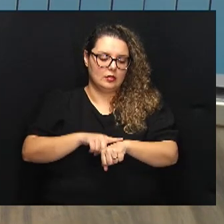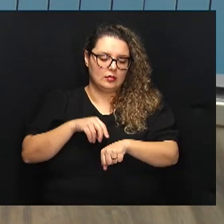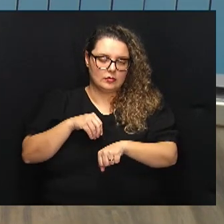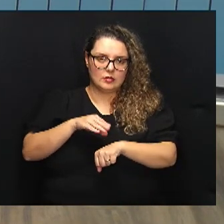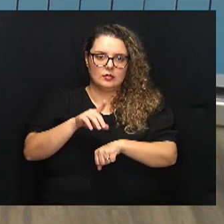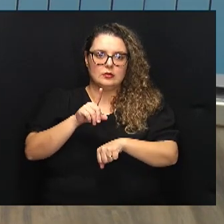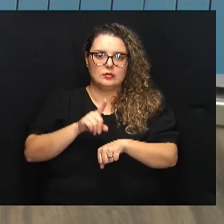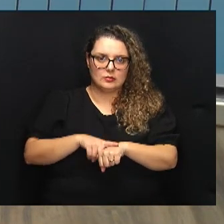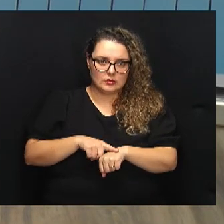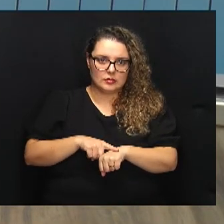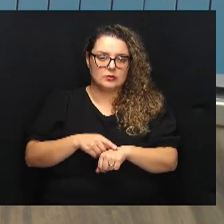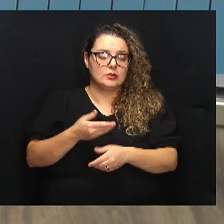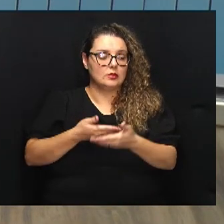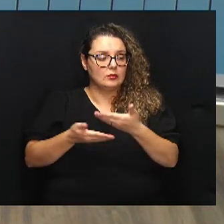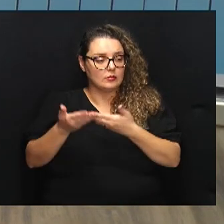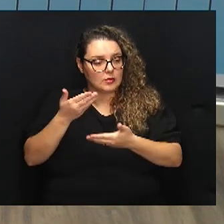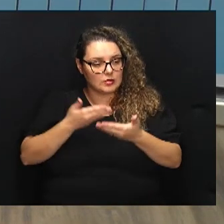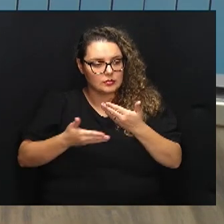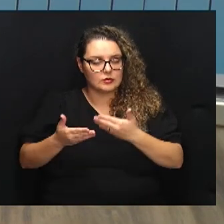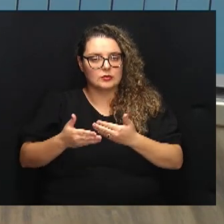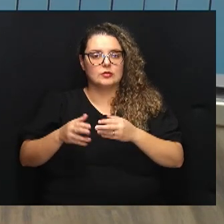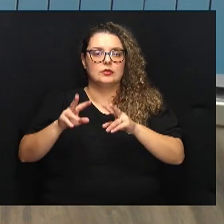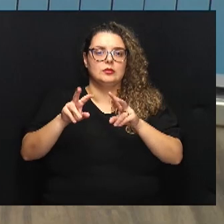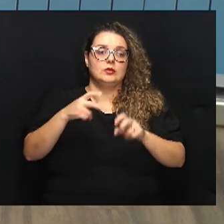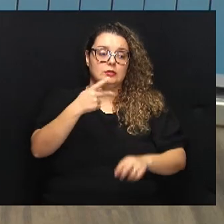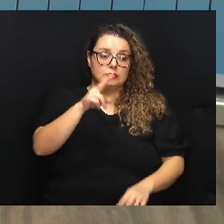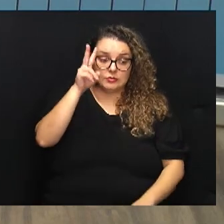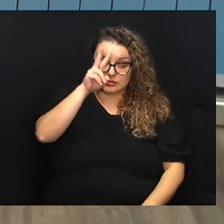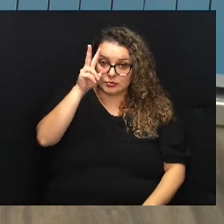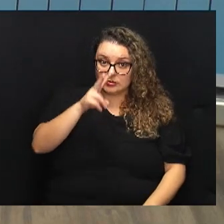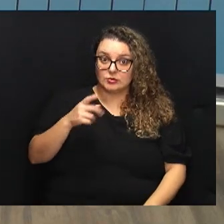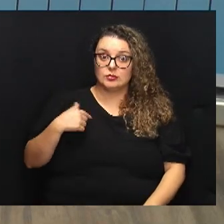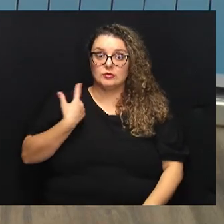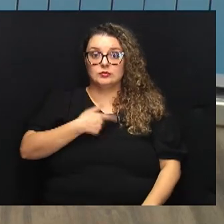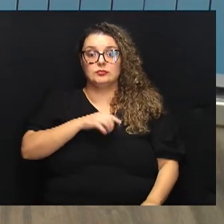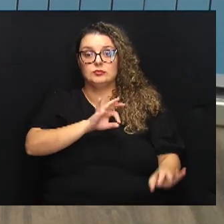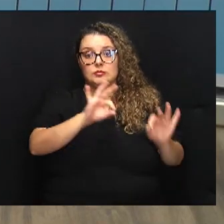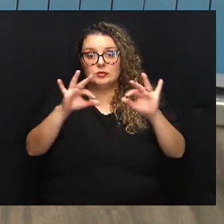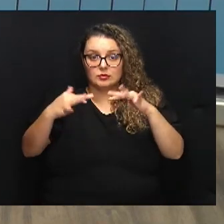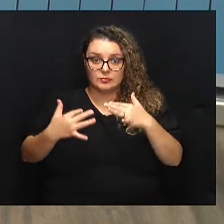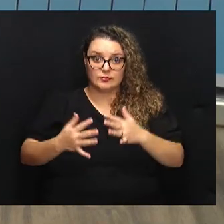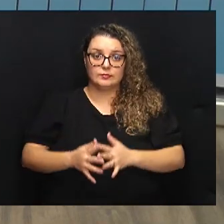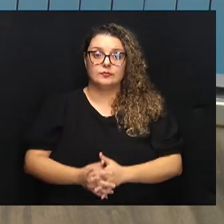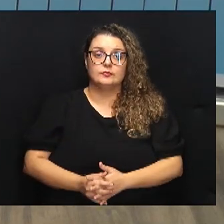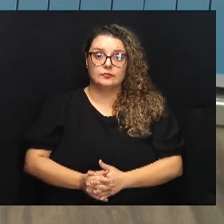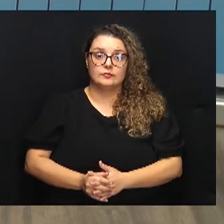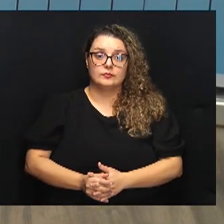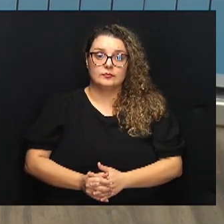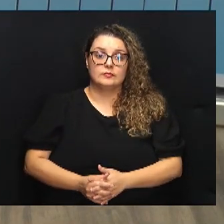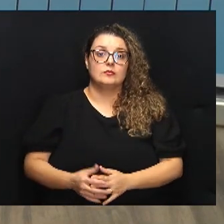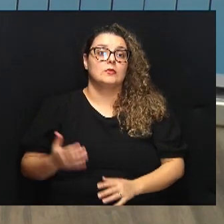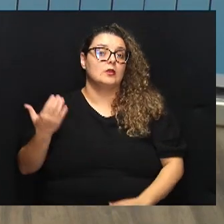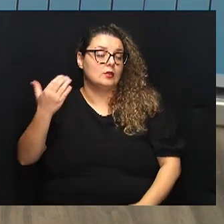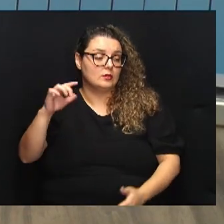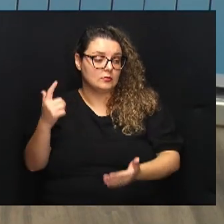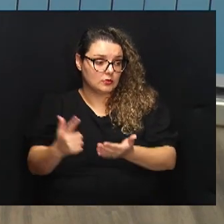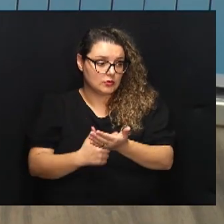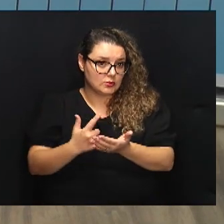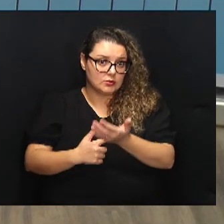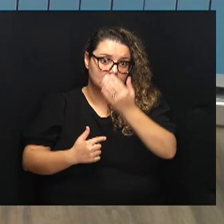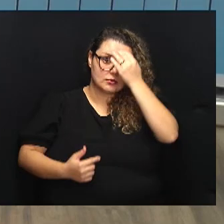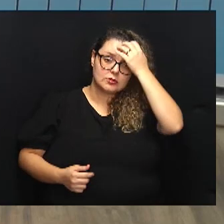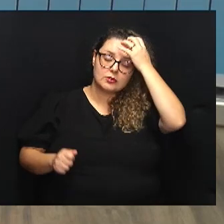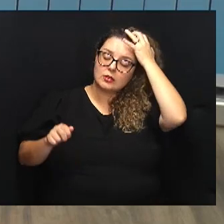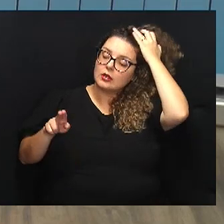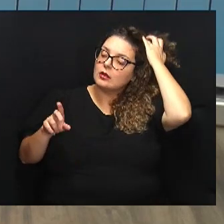seu tempo, ter compartilhado a sua história com os nossos telespectadores sobre o lançamento do livro A Audácia